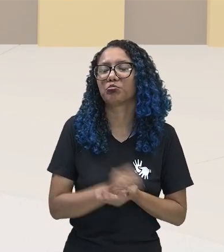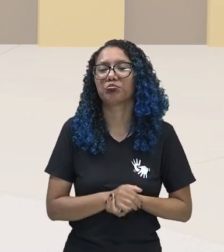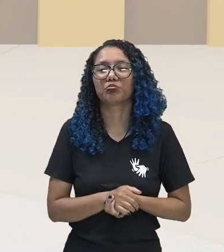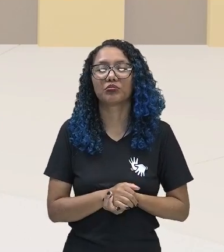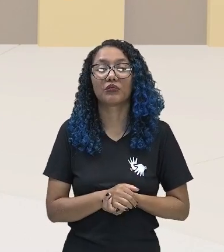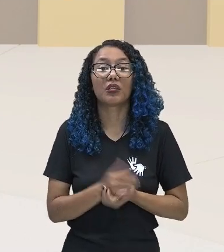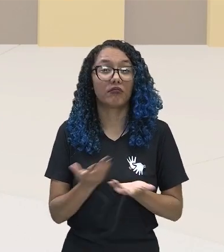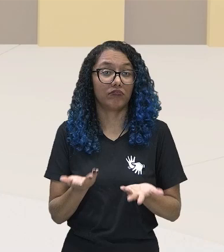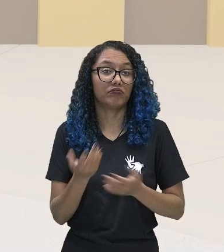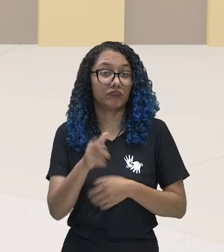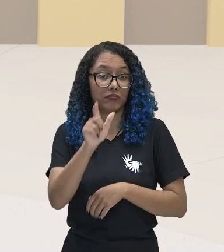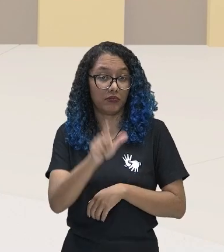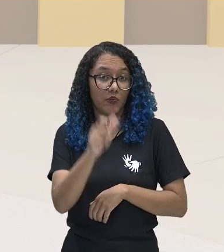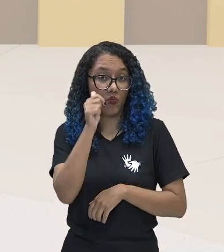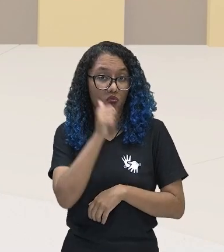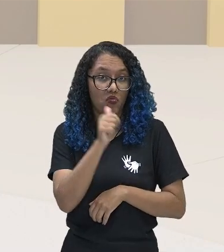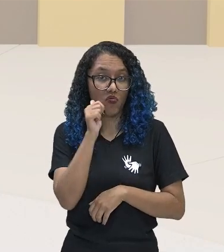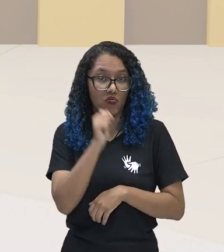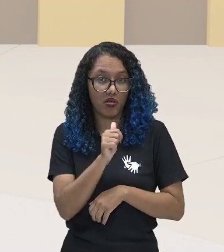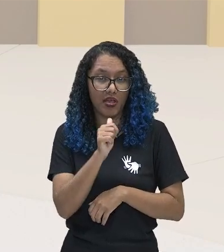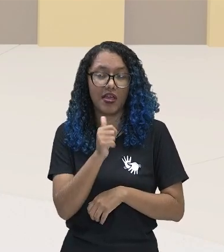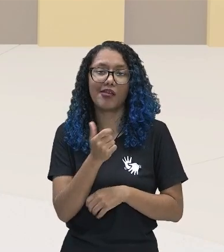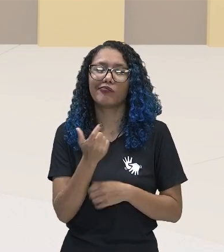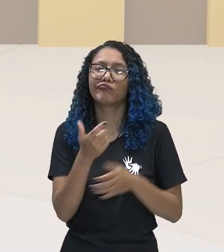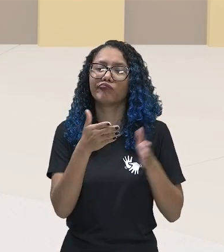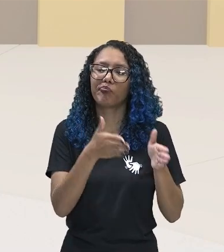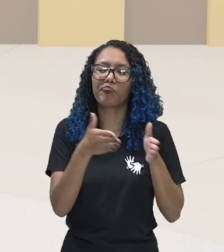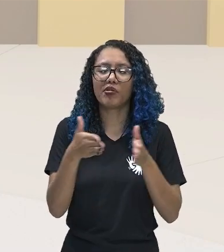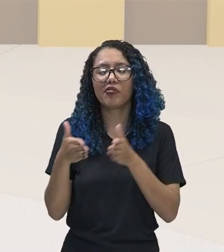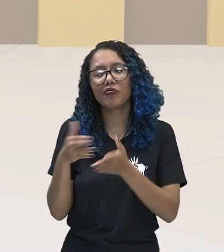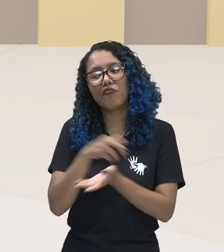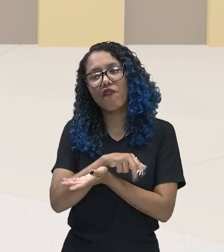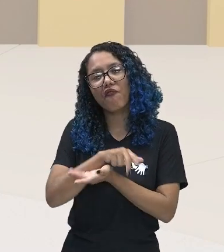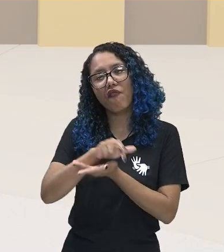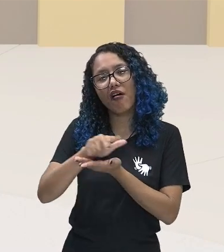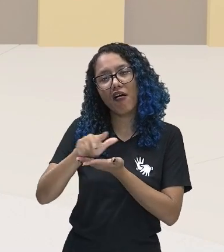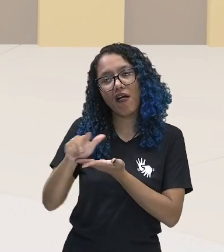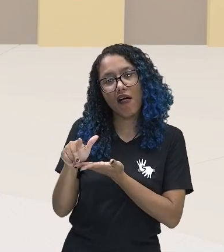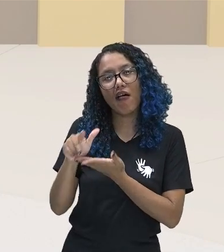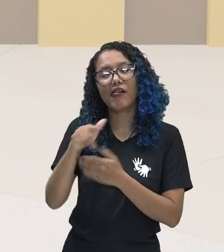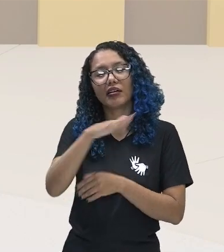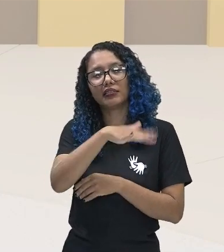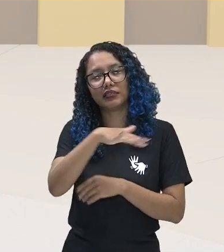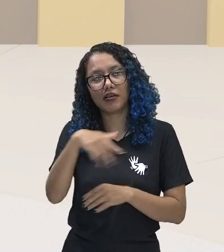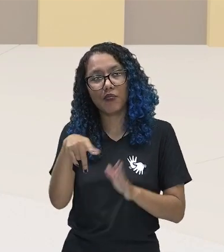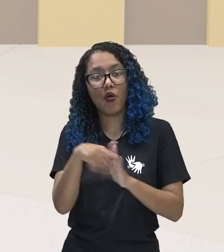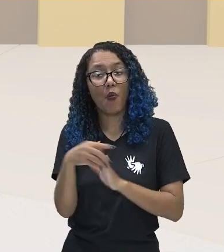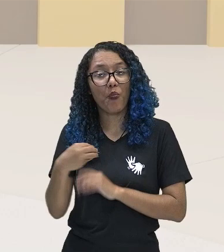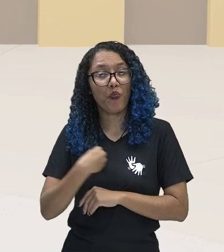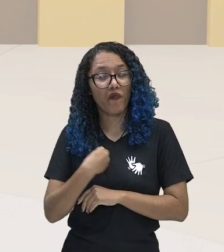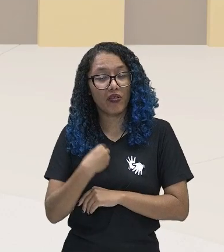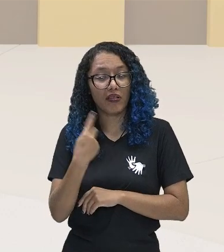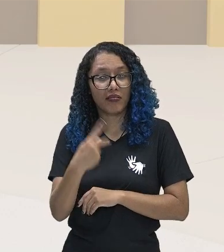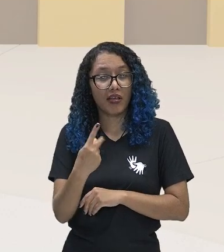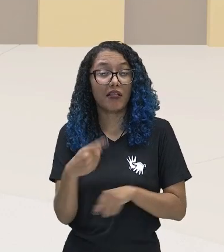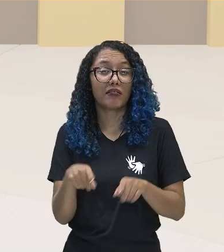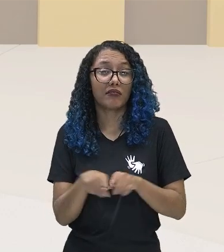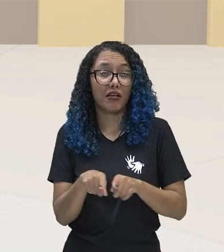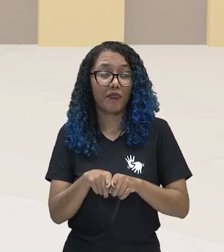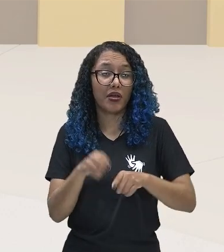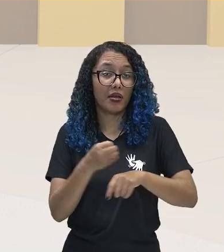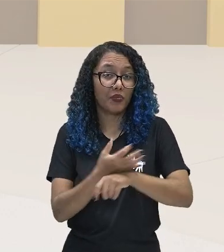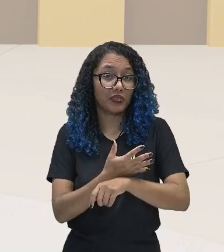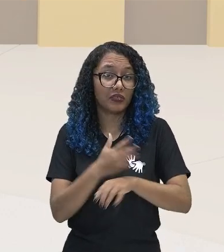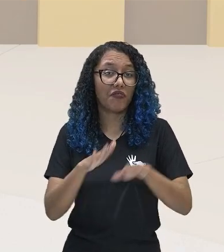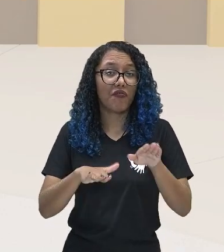uma mulher, né, em vários momentos, em vários pontos da vida dela, com várias emoções. Em alguns